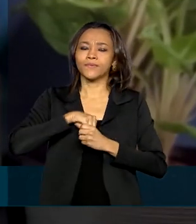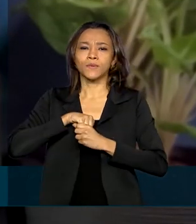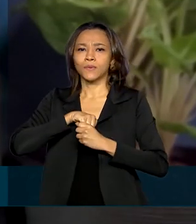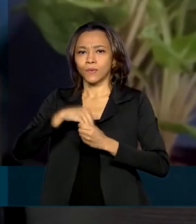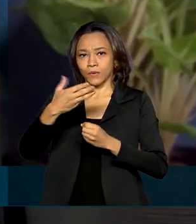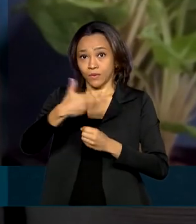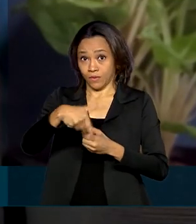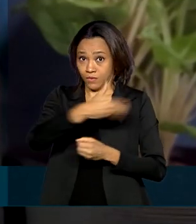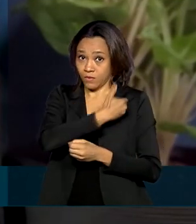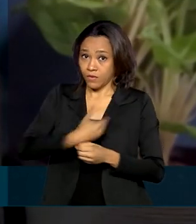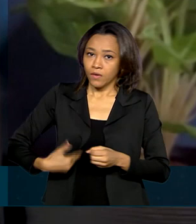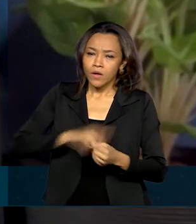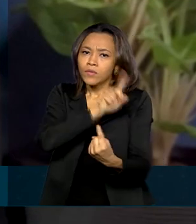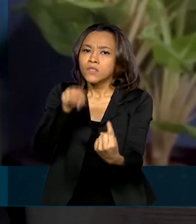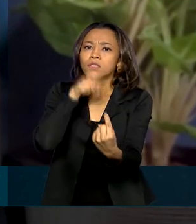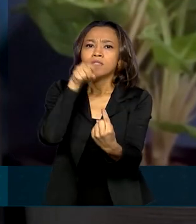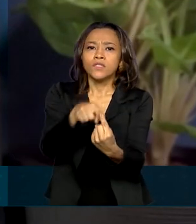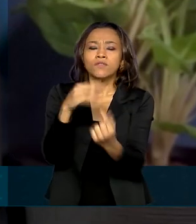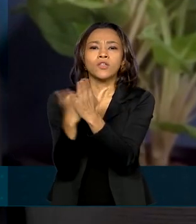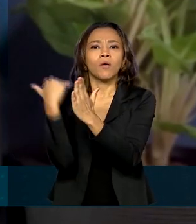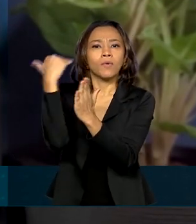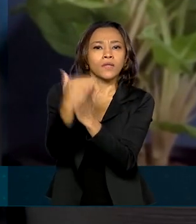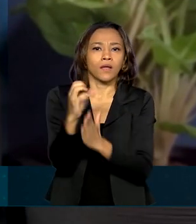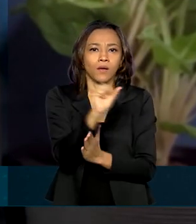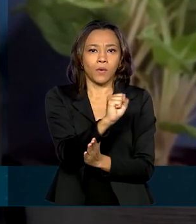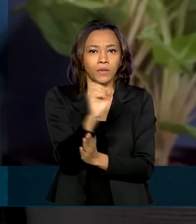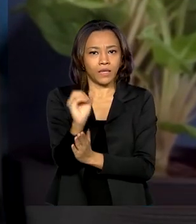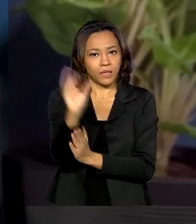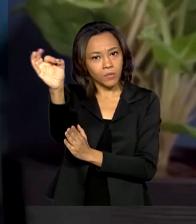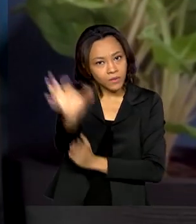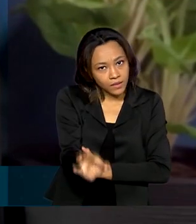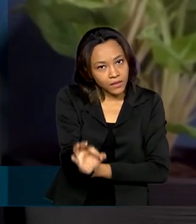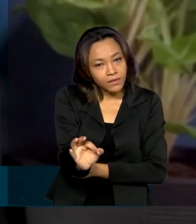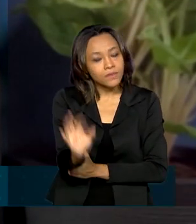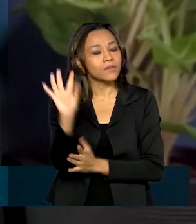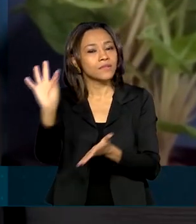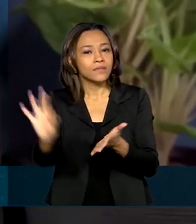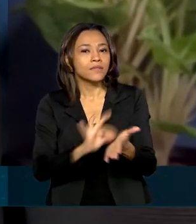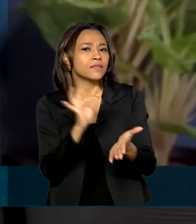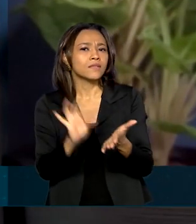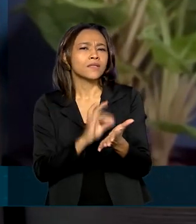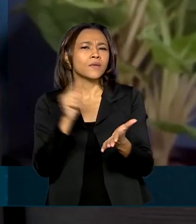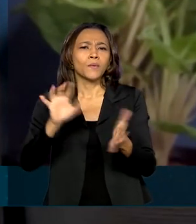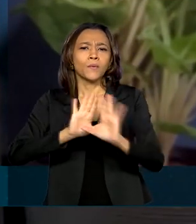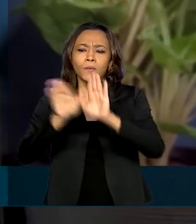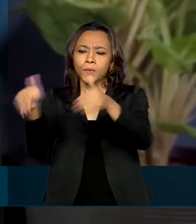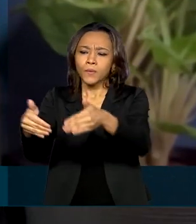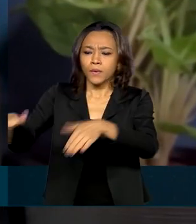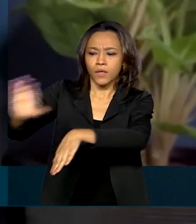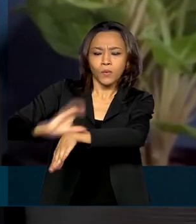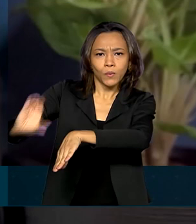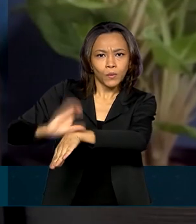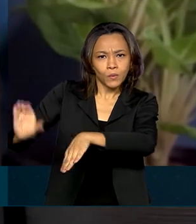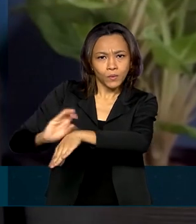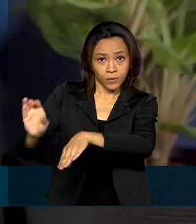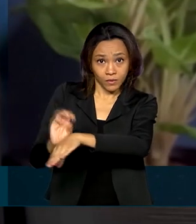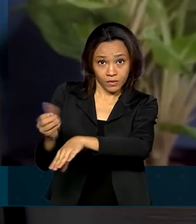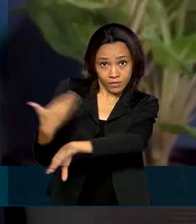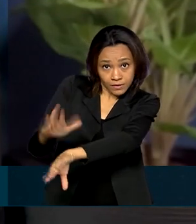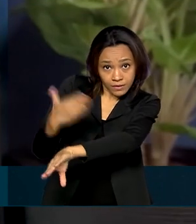meta aumentar em 80% o número de matrículas em cursos de qualificação profissional, ou